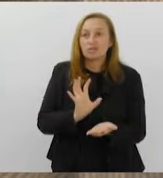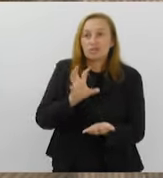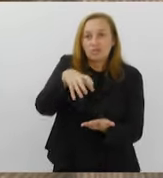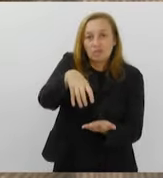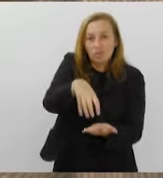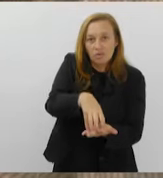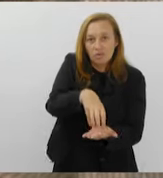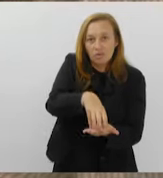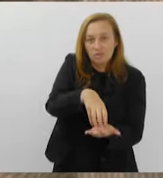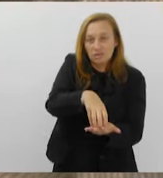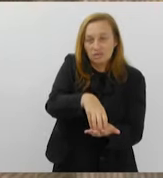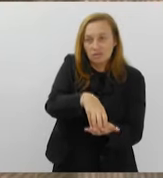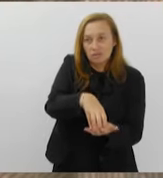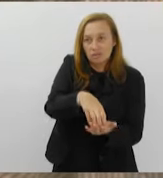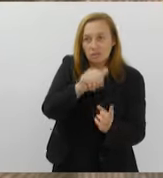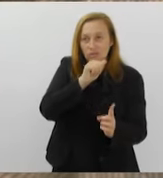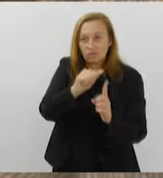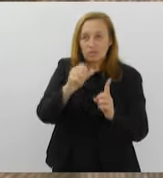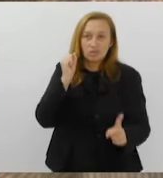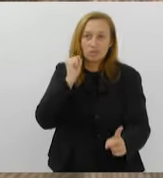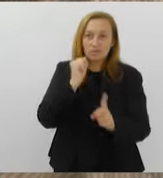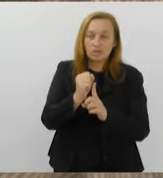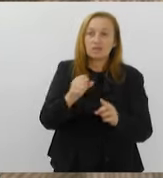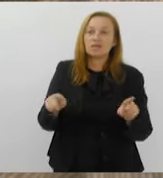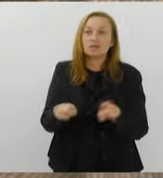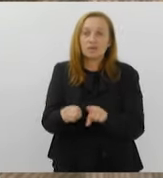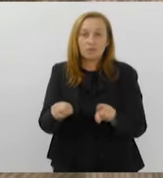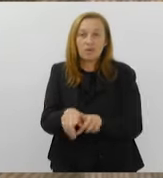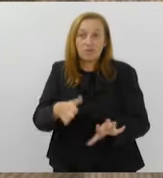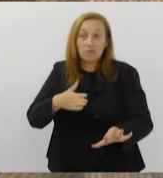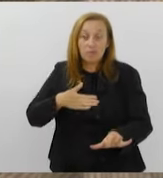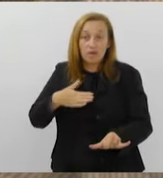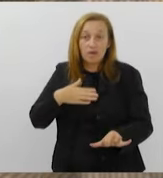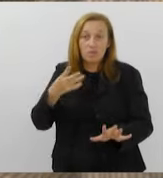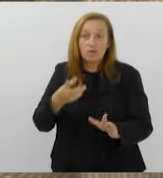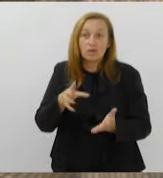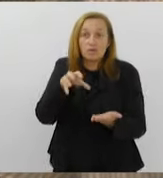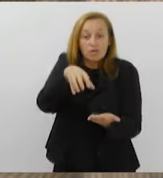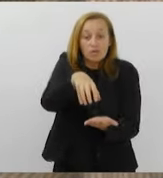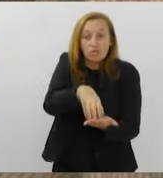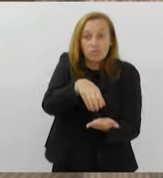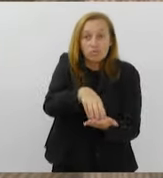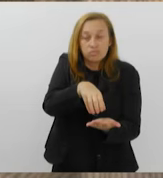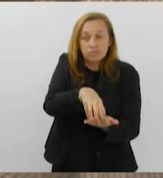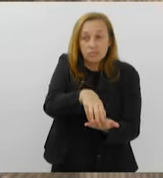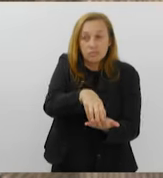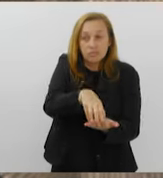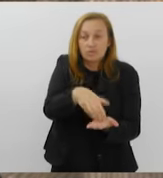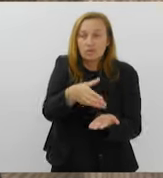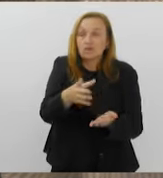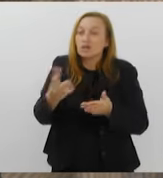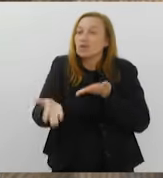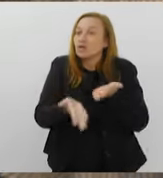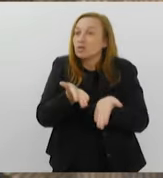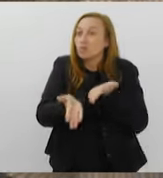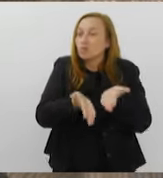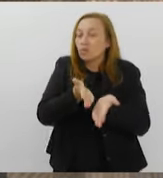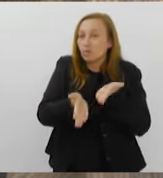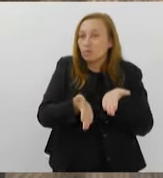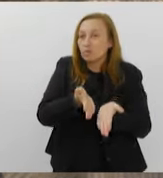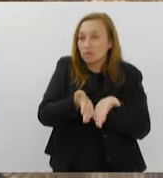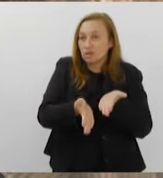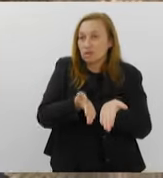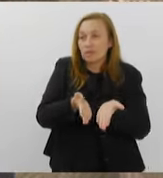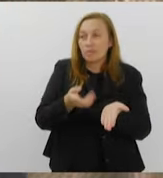Observatório do Feminicídio, que também foi da minha autoria, e é um observatório fundamental para a gente estabelecer